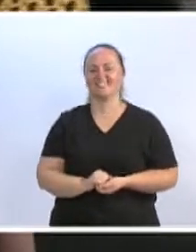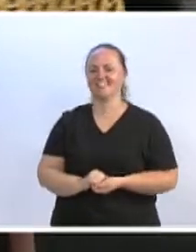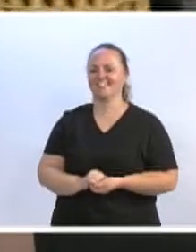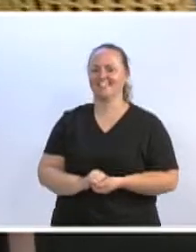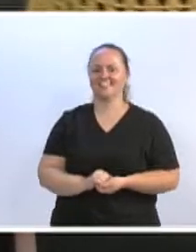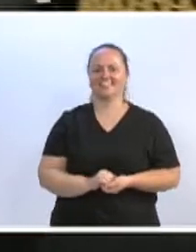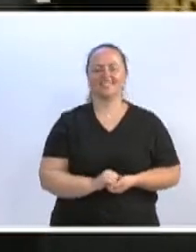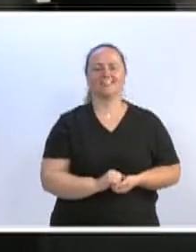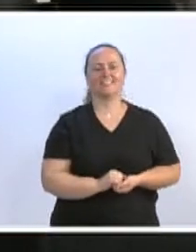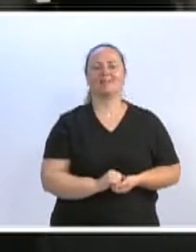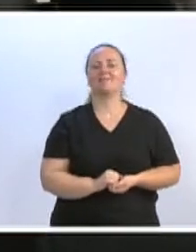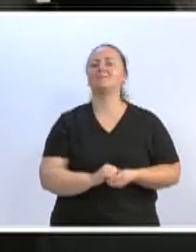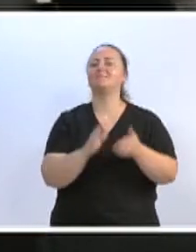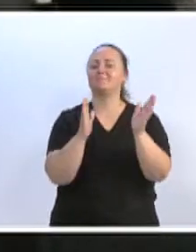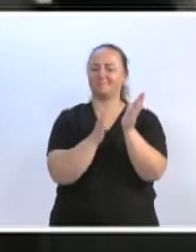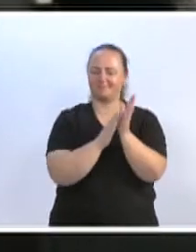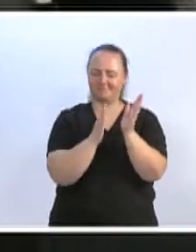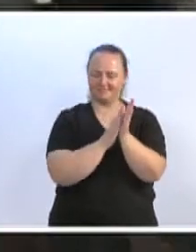Muito bem.